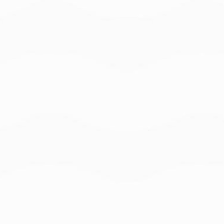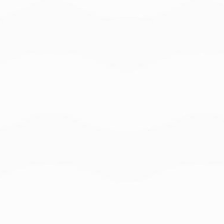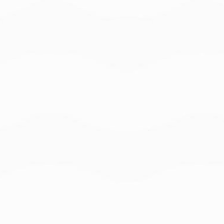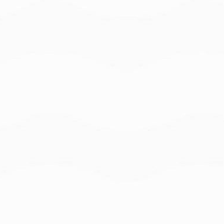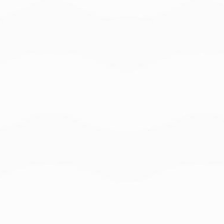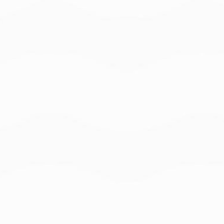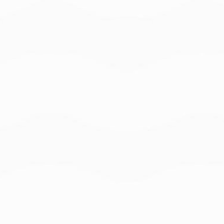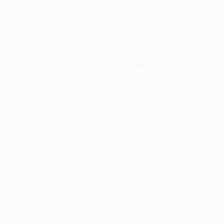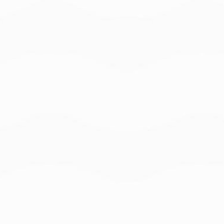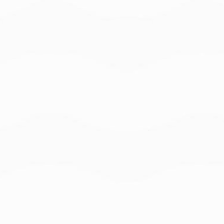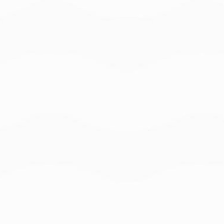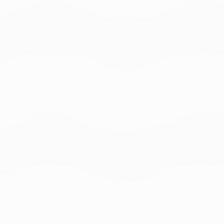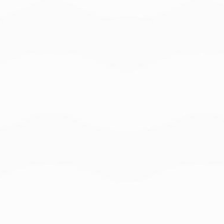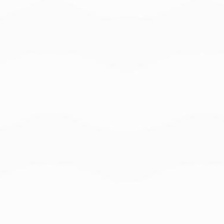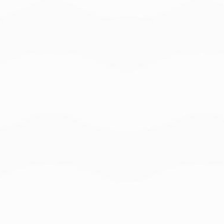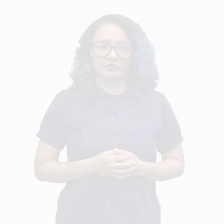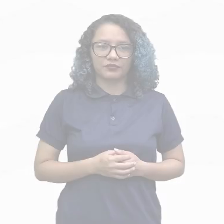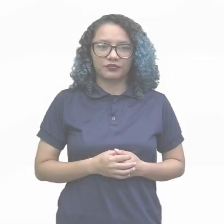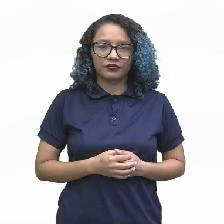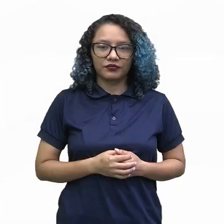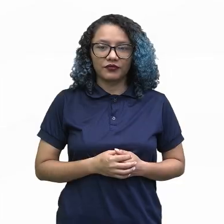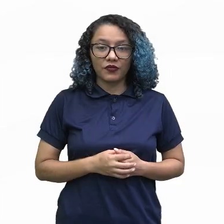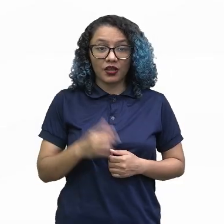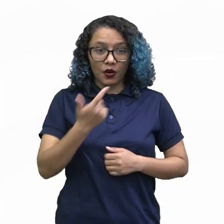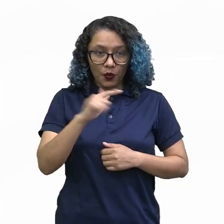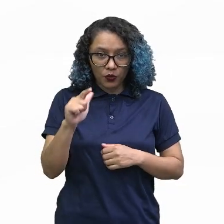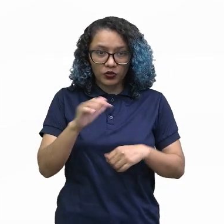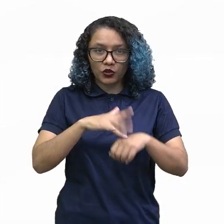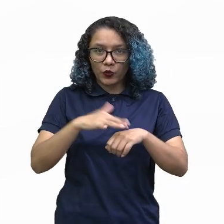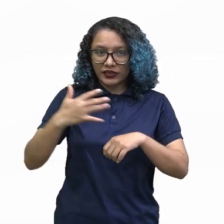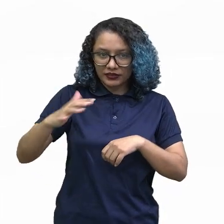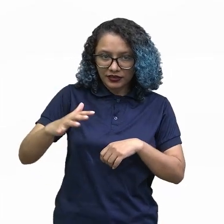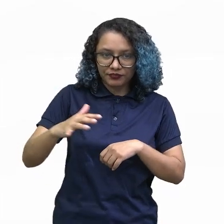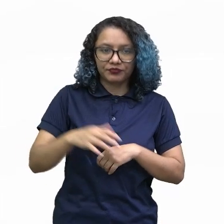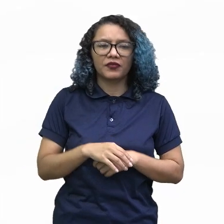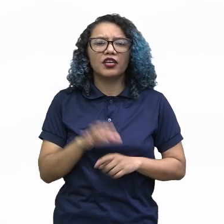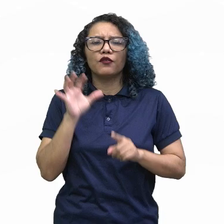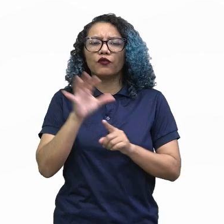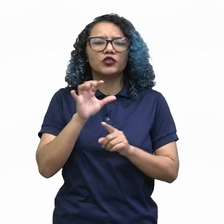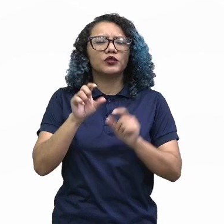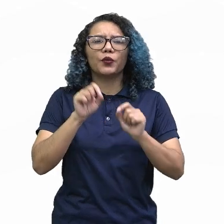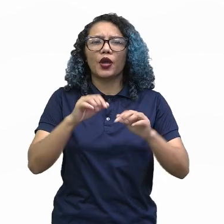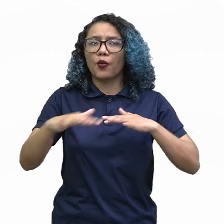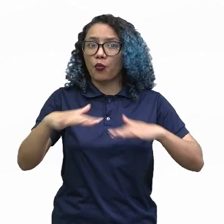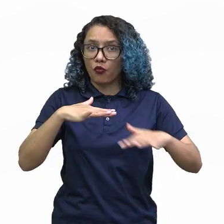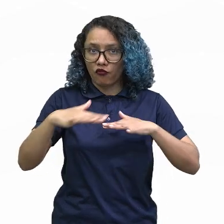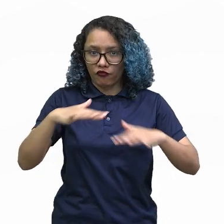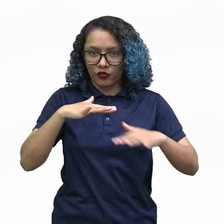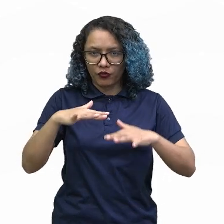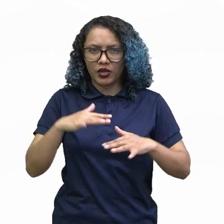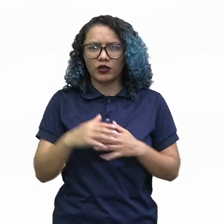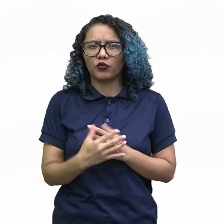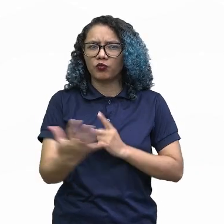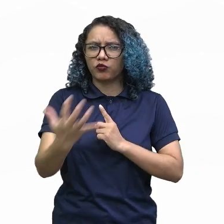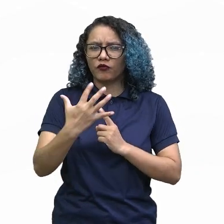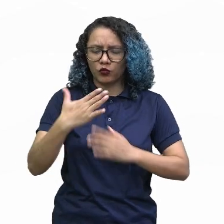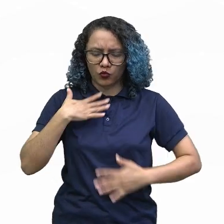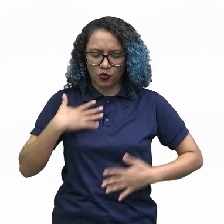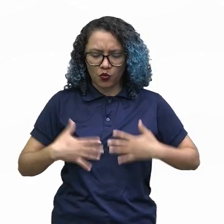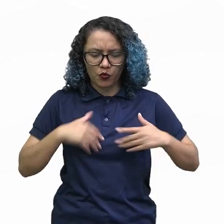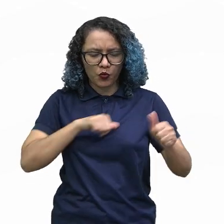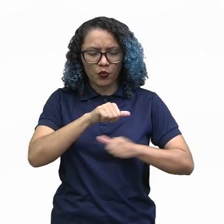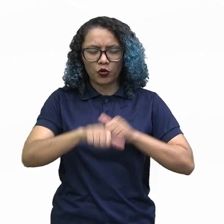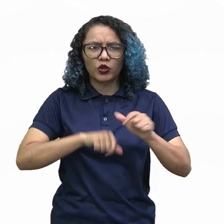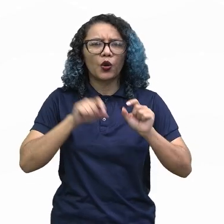os movimentos, né? Então, quando ela afeta esses movimentos, o que vai ocasionar no corpo dessa pessoa? Vai